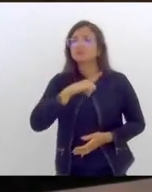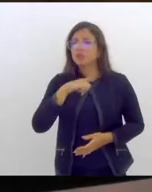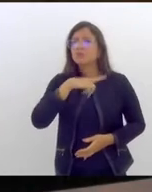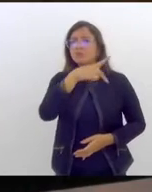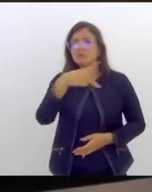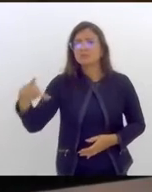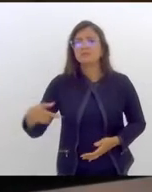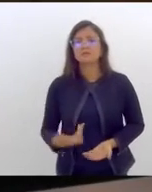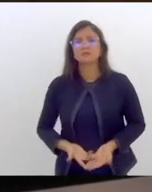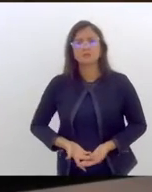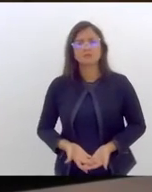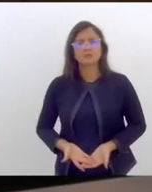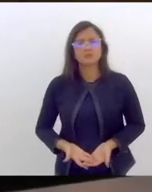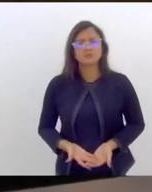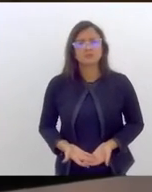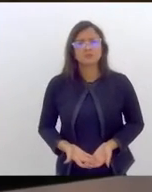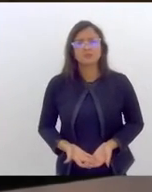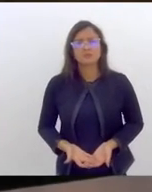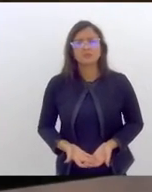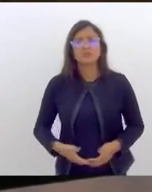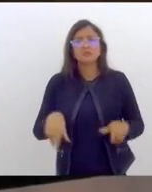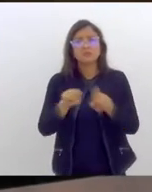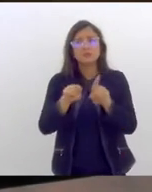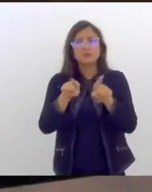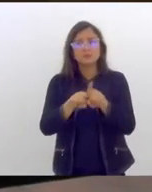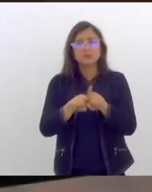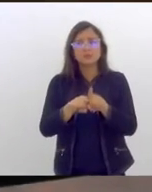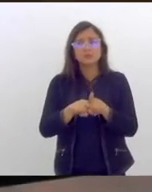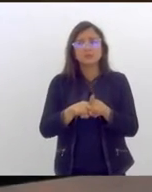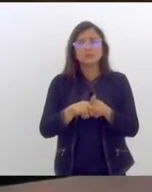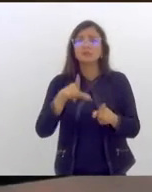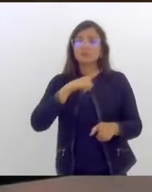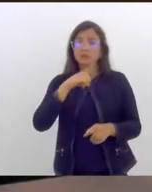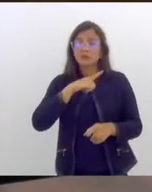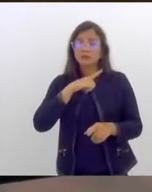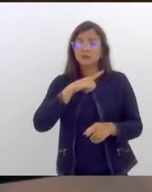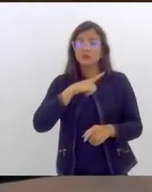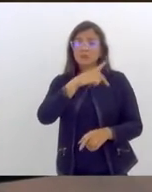Além do mais ela tem vice-presidente